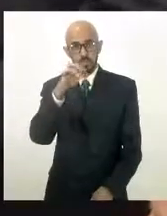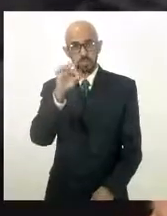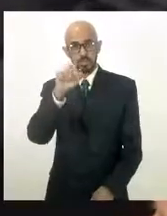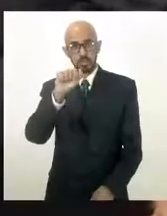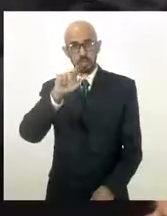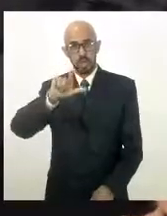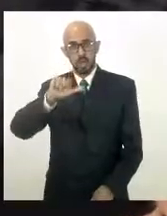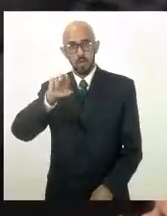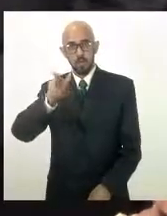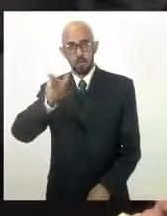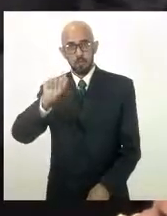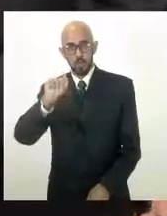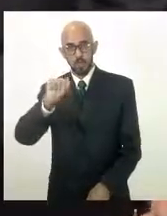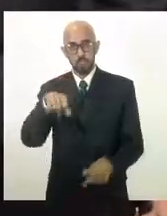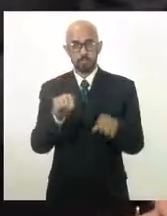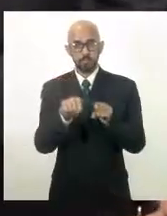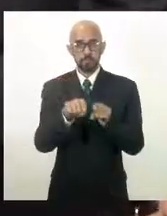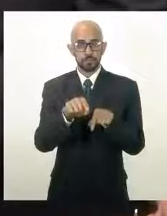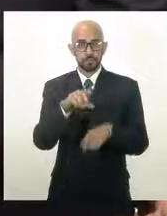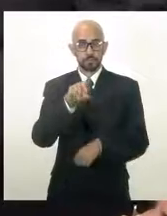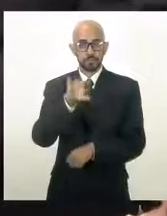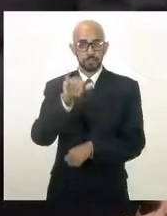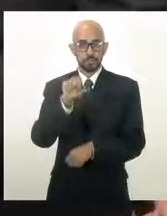Deise Onofre, prefeita de Paraíba do Sul,